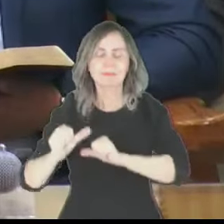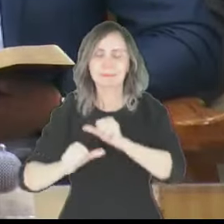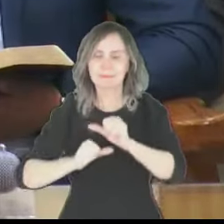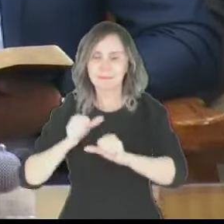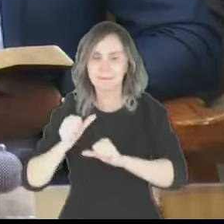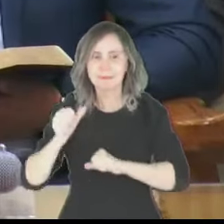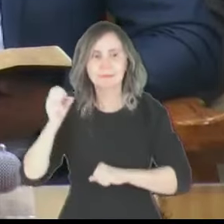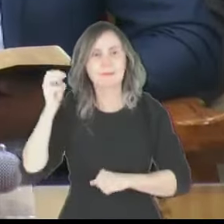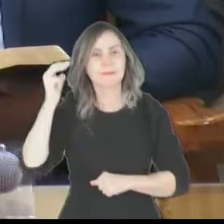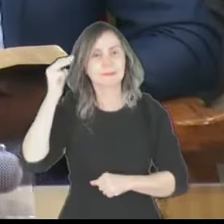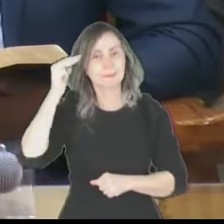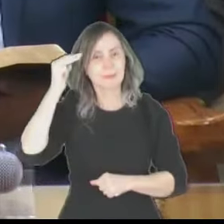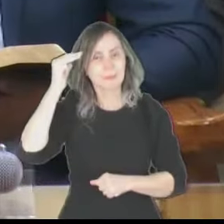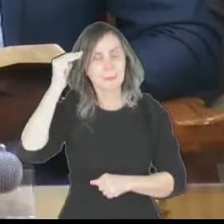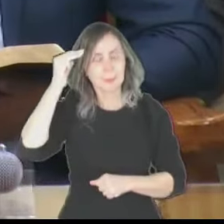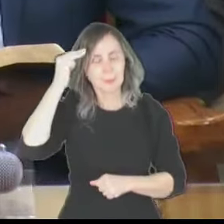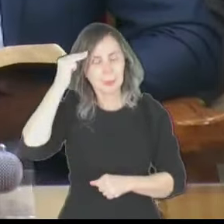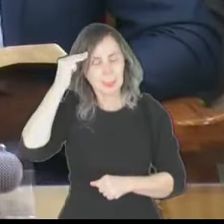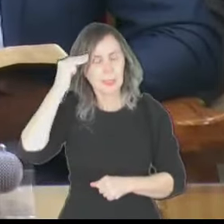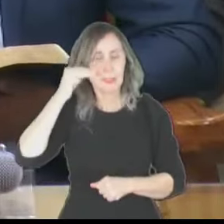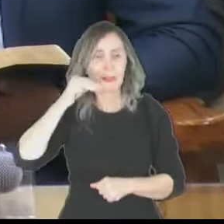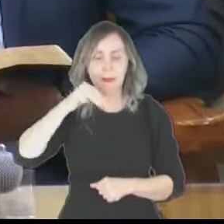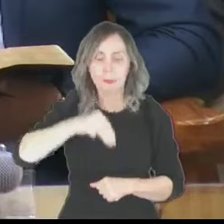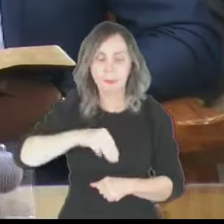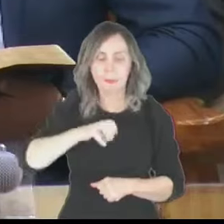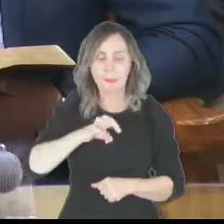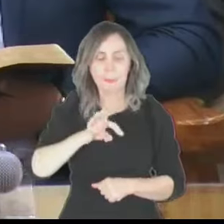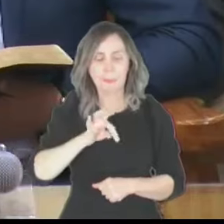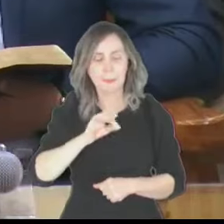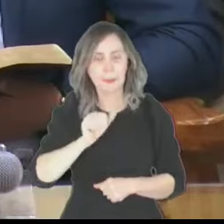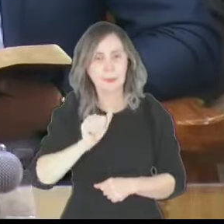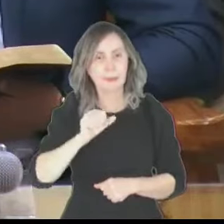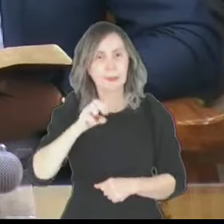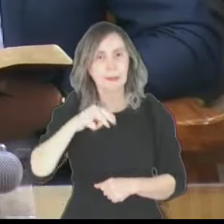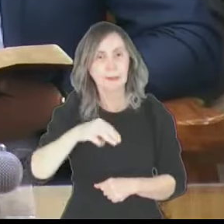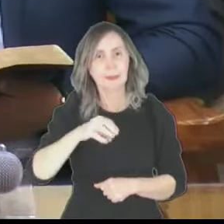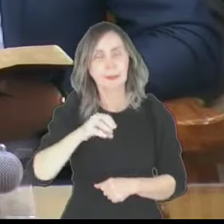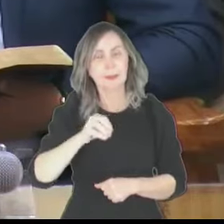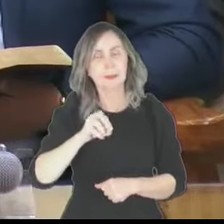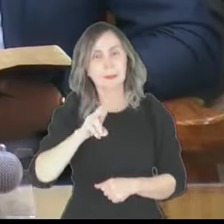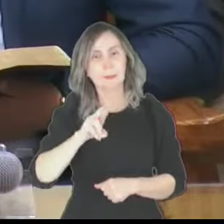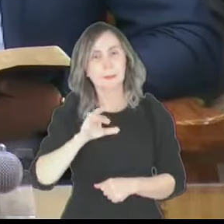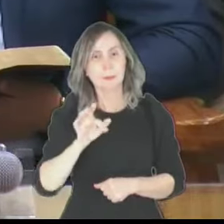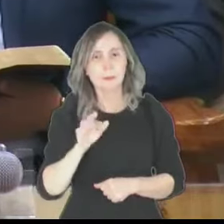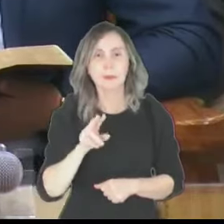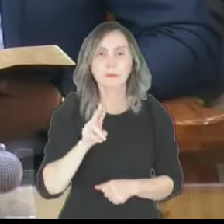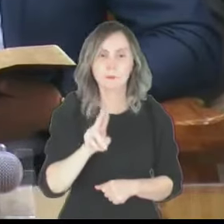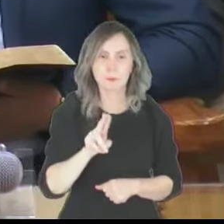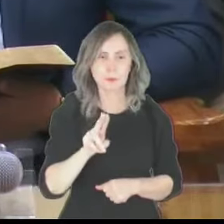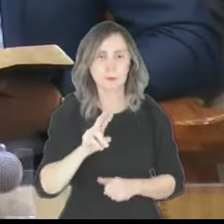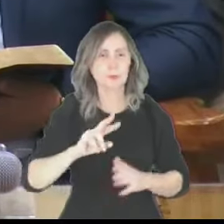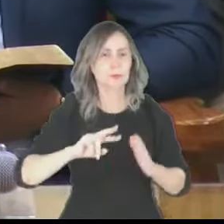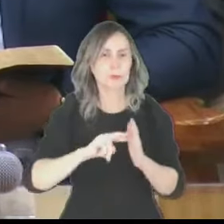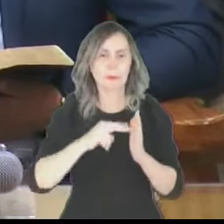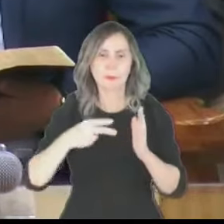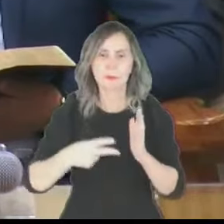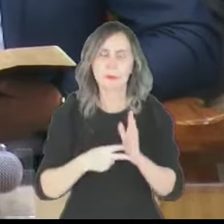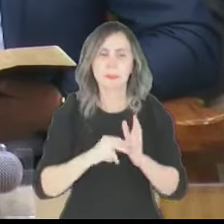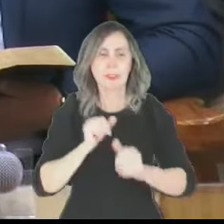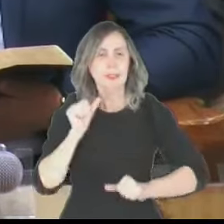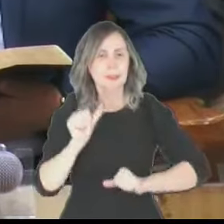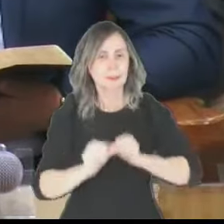Metamofo Metamofo Isso é uma transformação É transformar-se